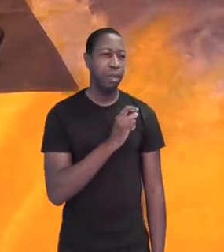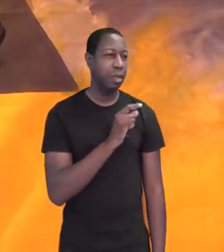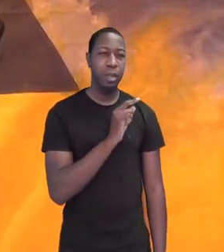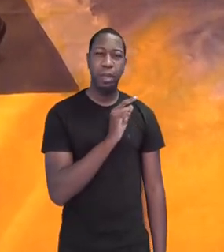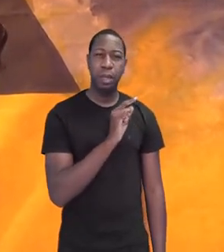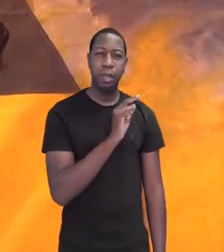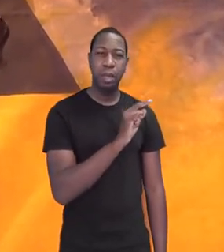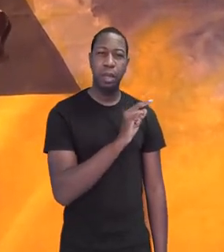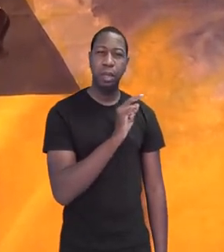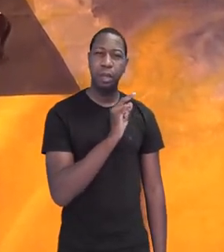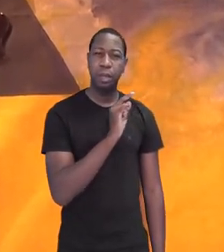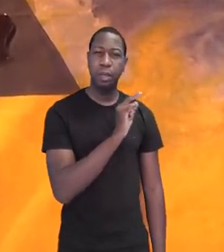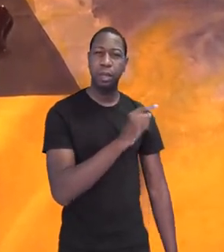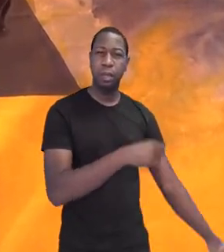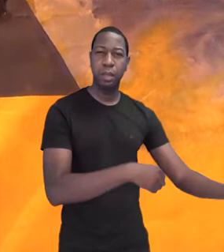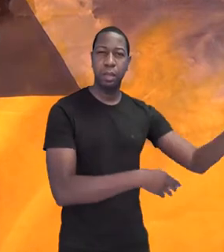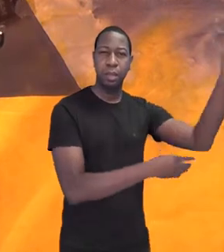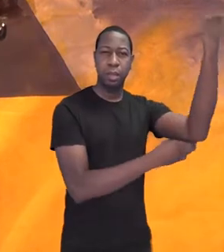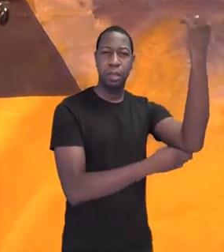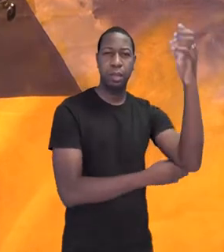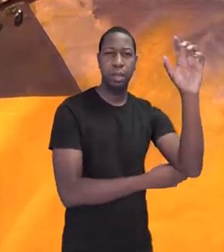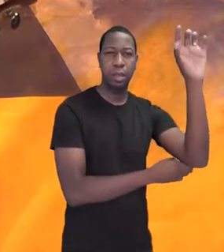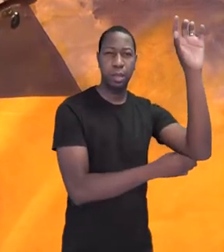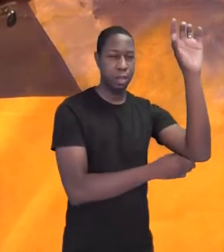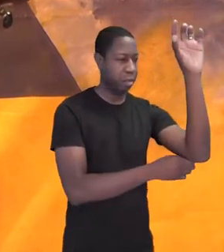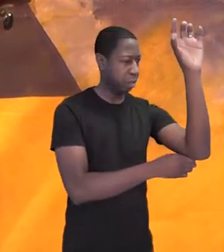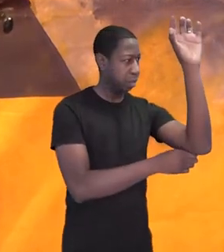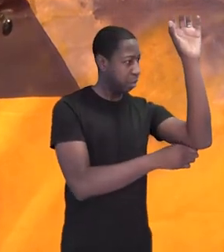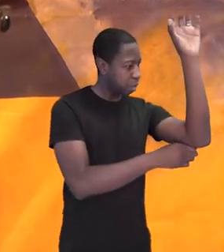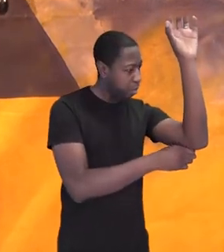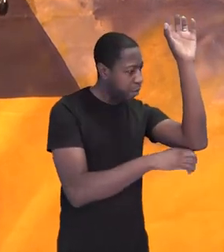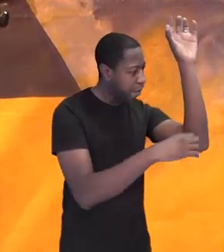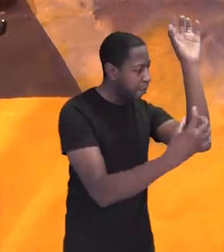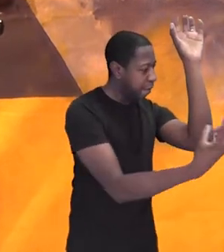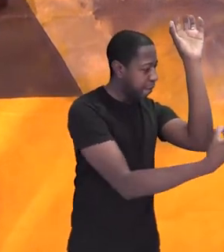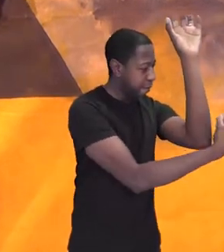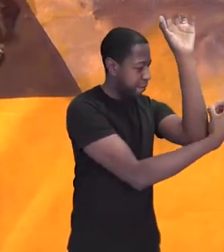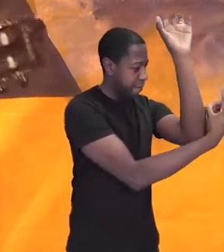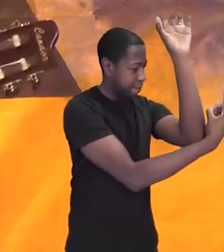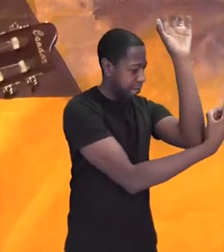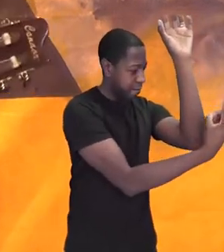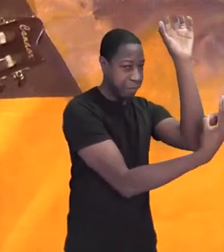Enquanto a sombra da cheia fruteira,